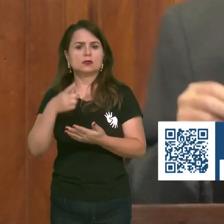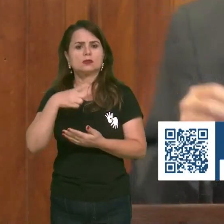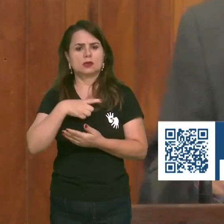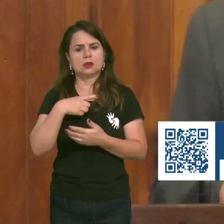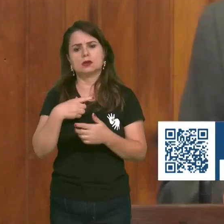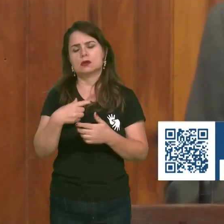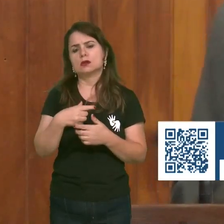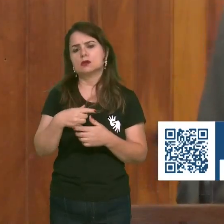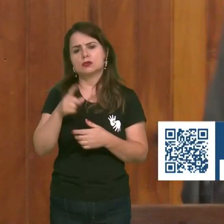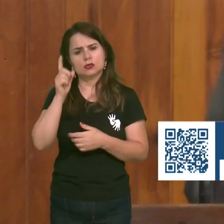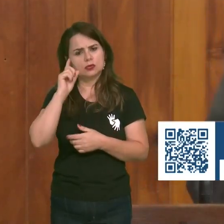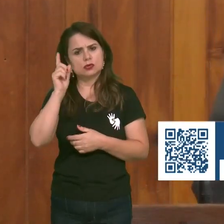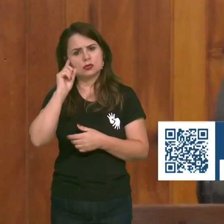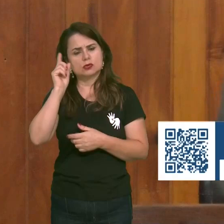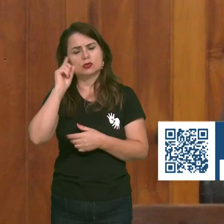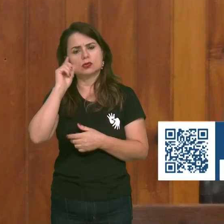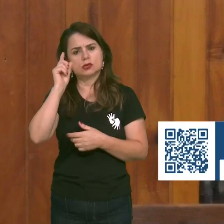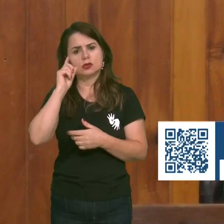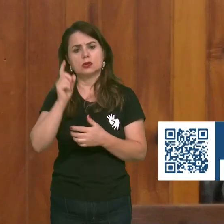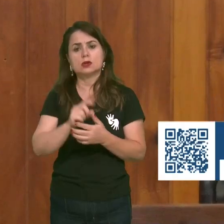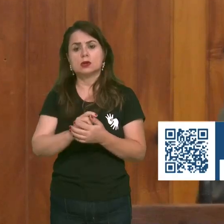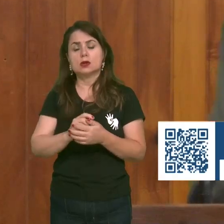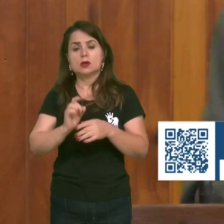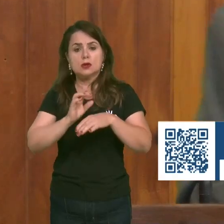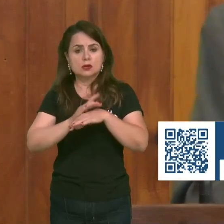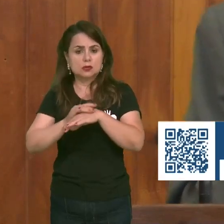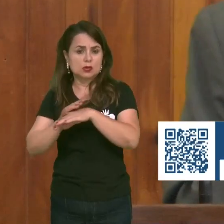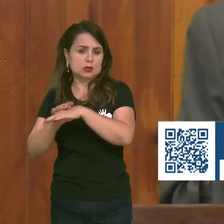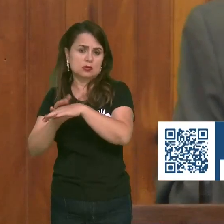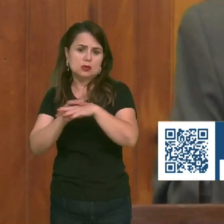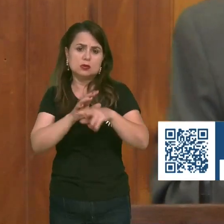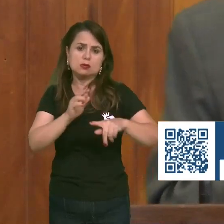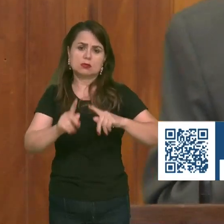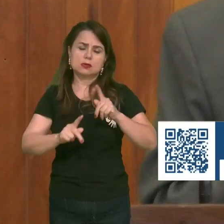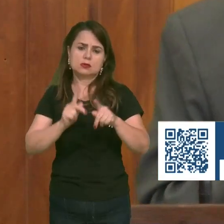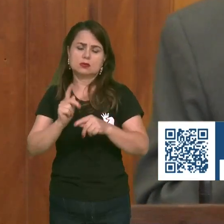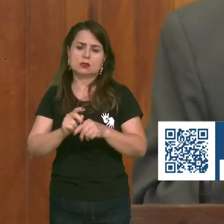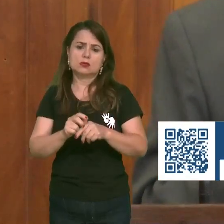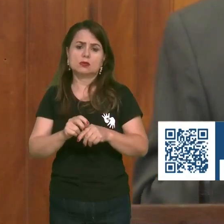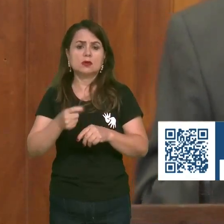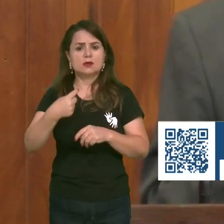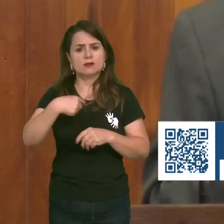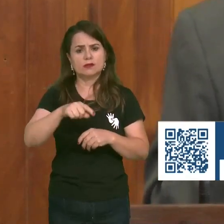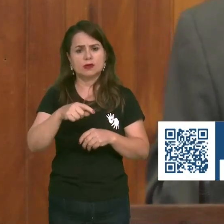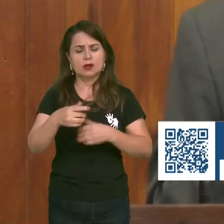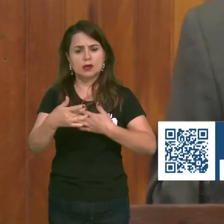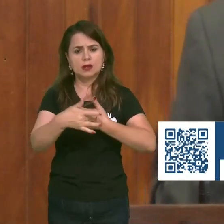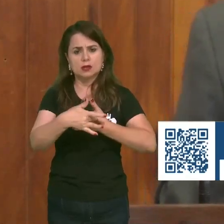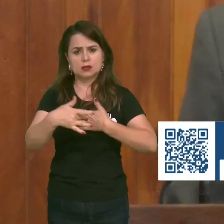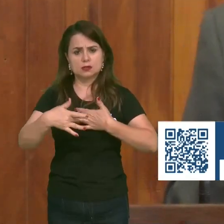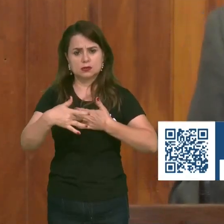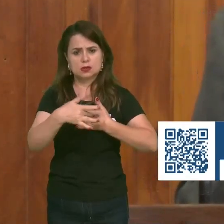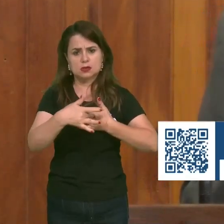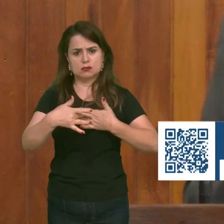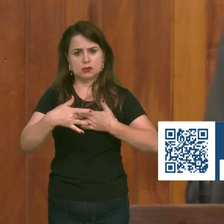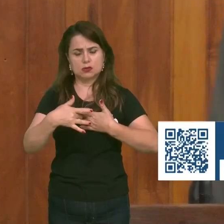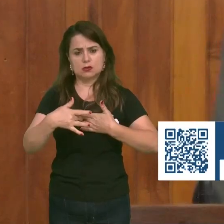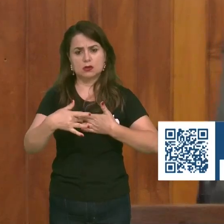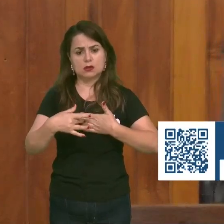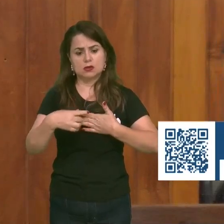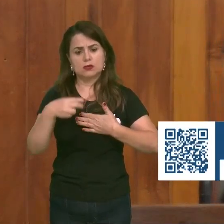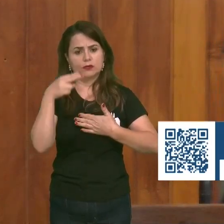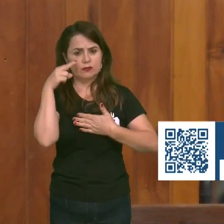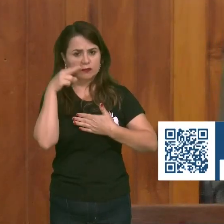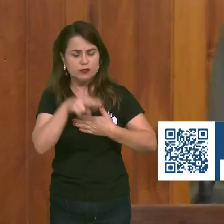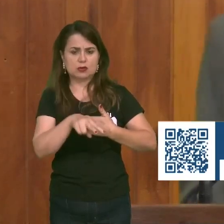no dia a dia e esses exames de rotina sem que haja a necessidade do